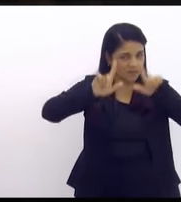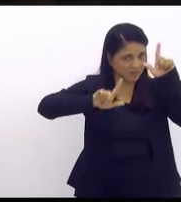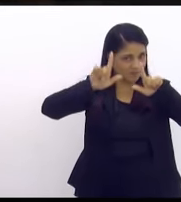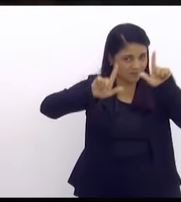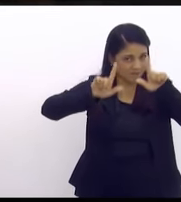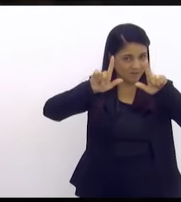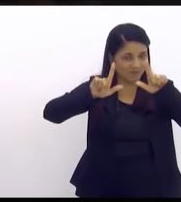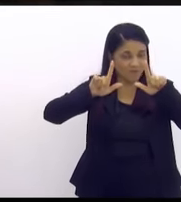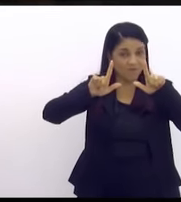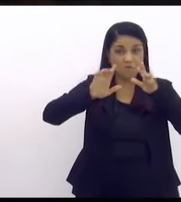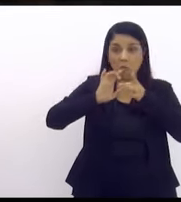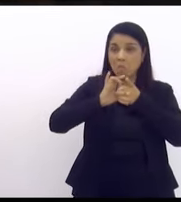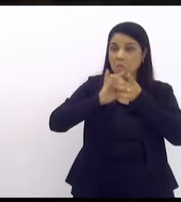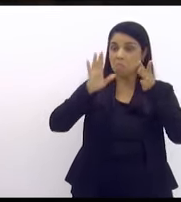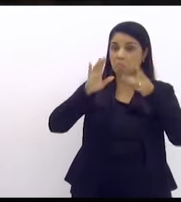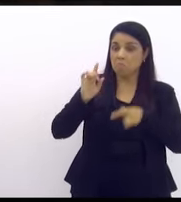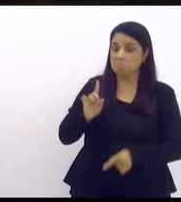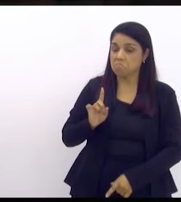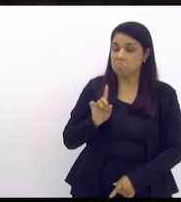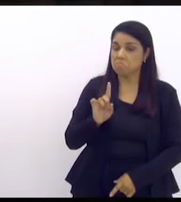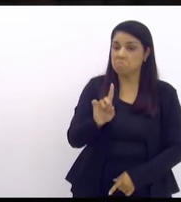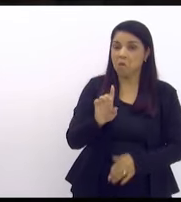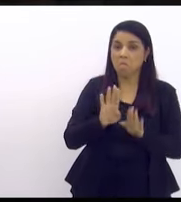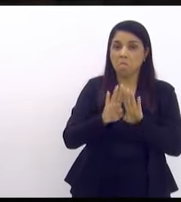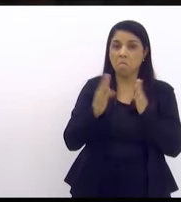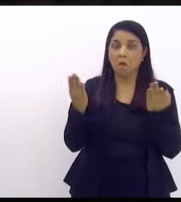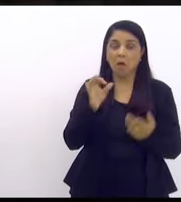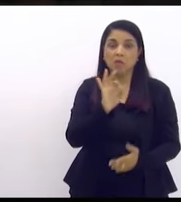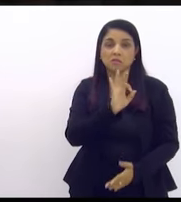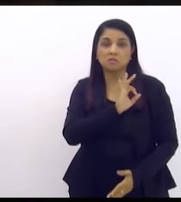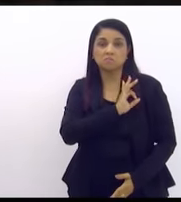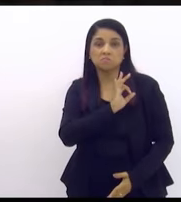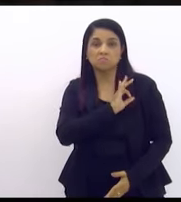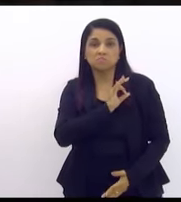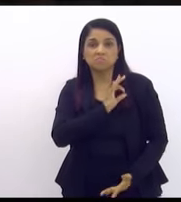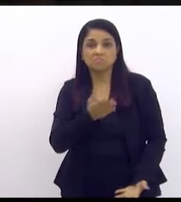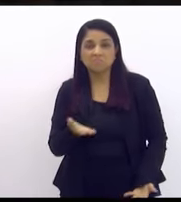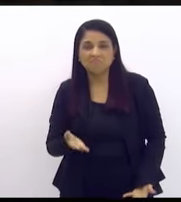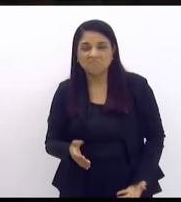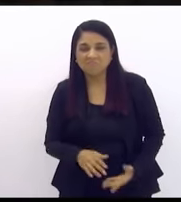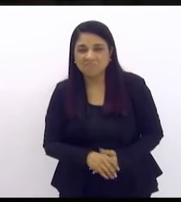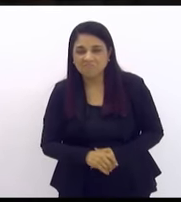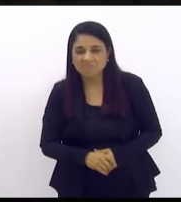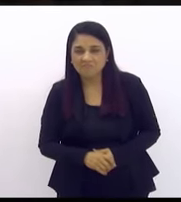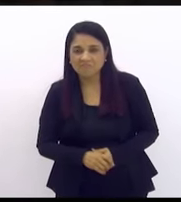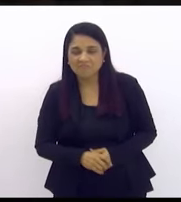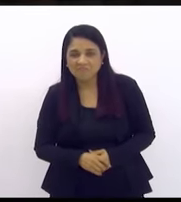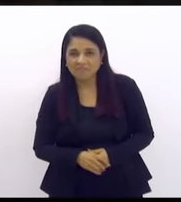indo embora para a rua, pela porta da frente, porque, em